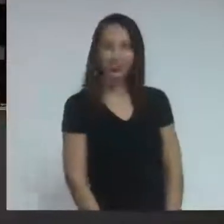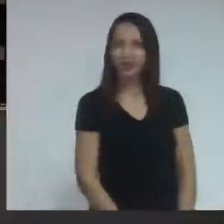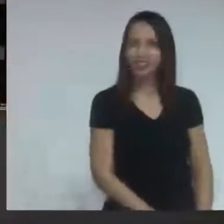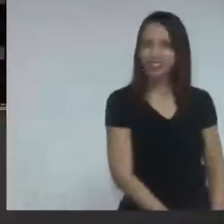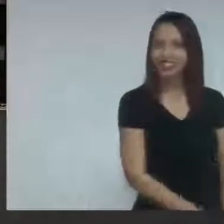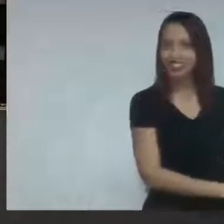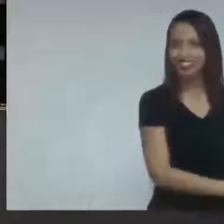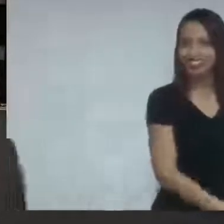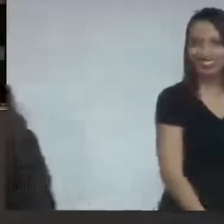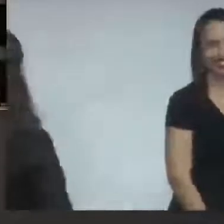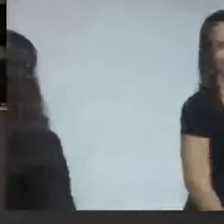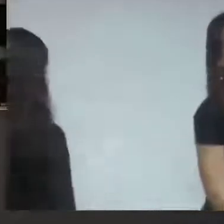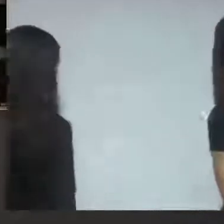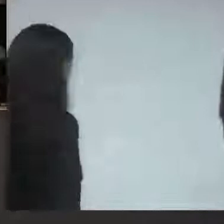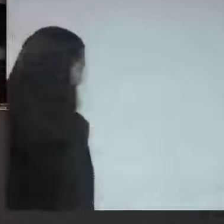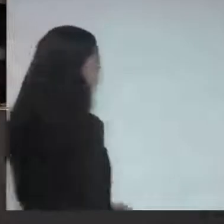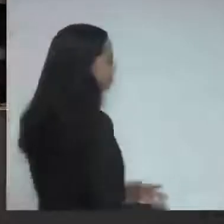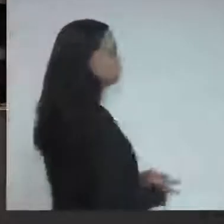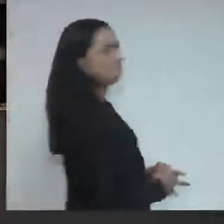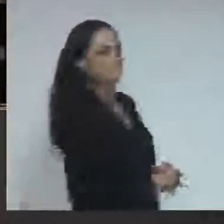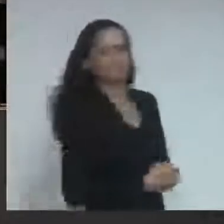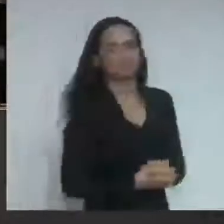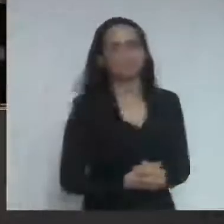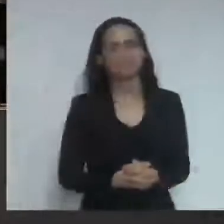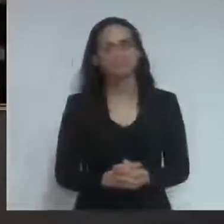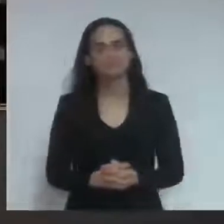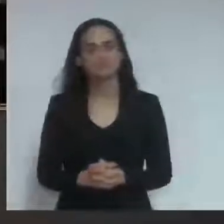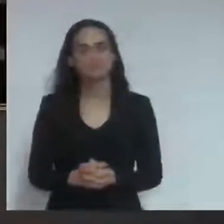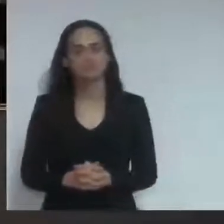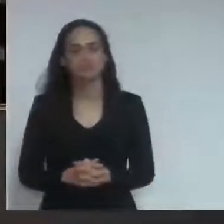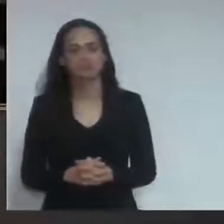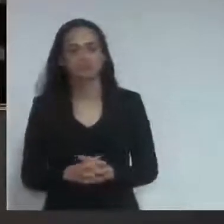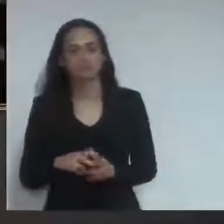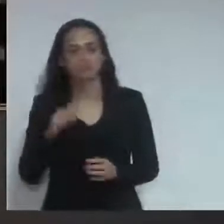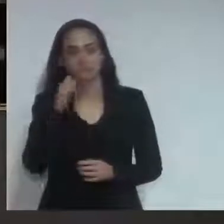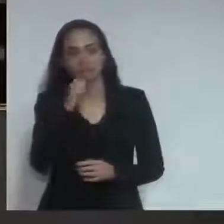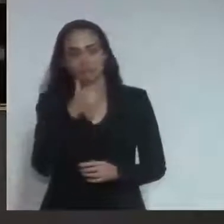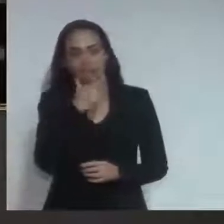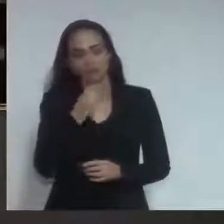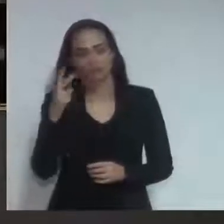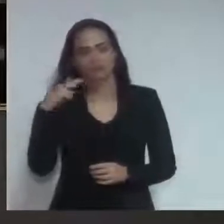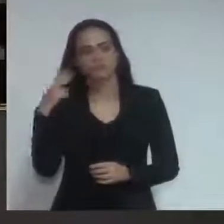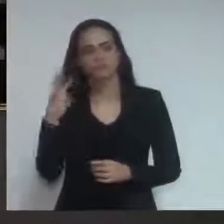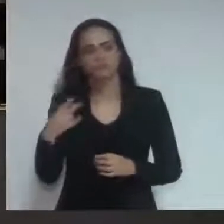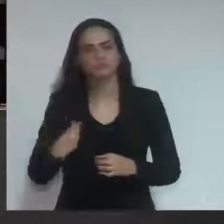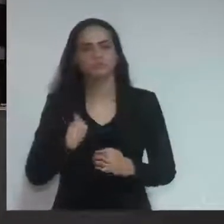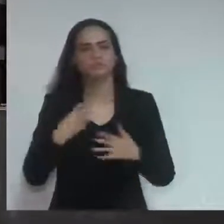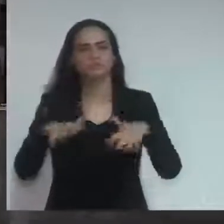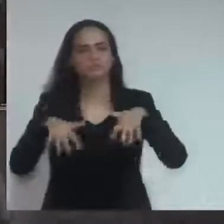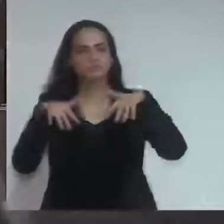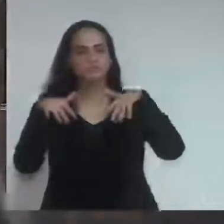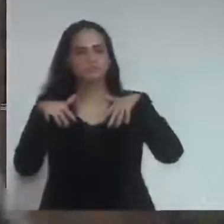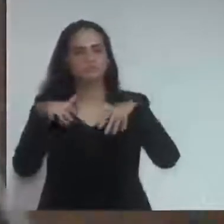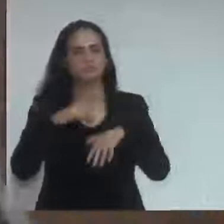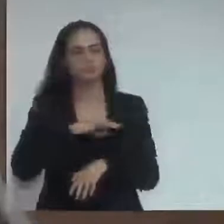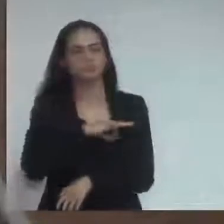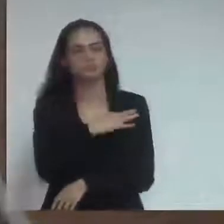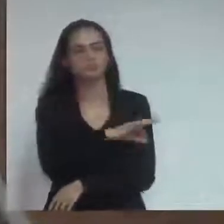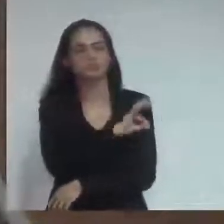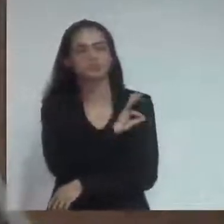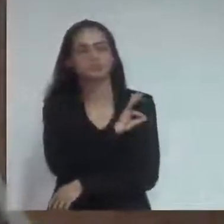Boa noite, senhor presidente, senhores vereadores, senhoras vereadoras, público aqui presente, guarda municipal,